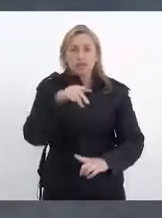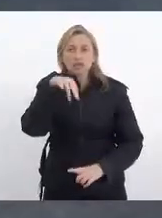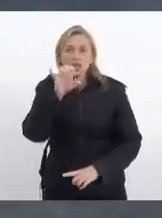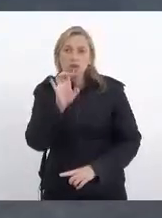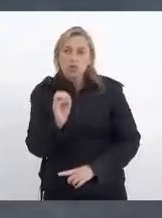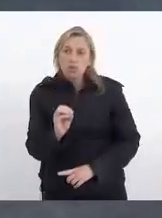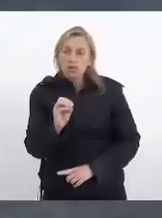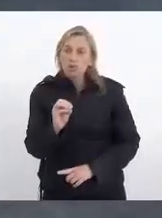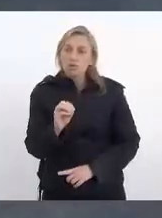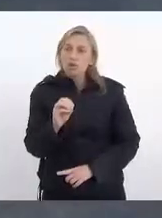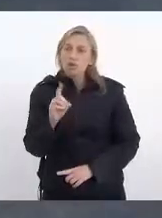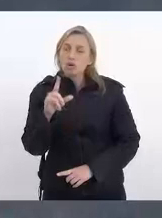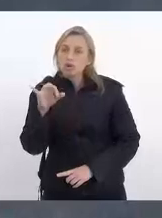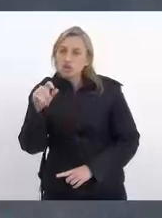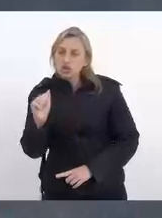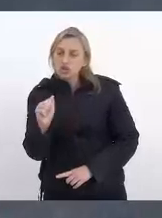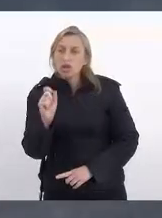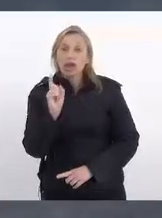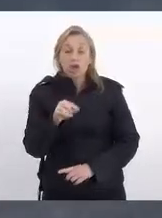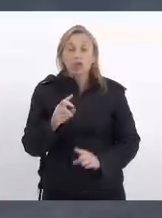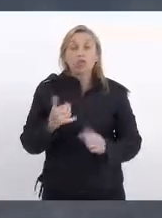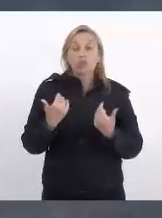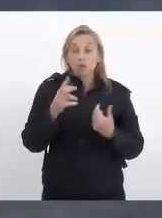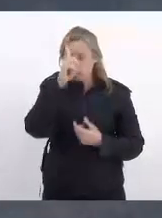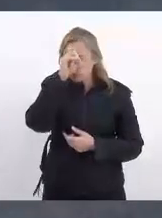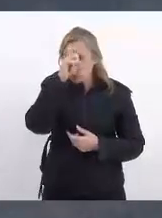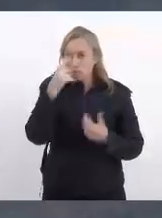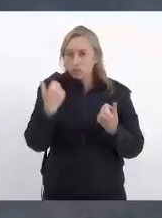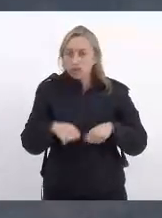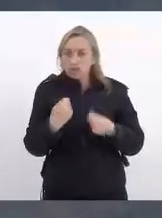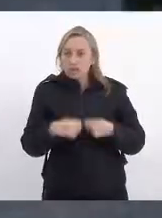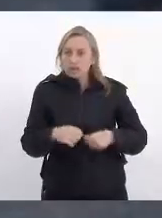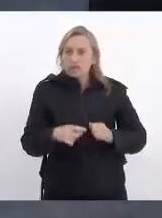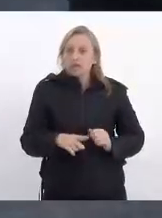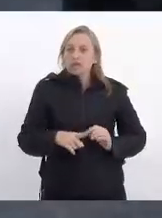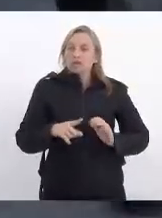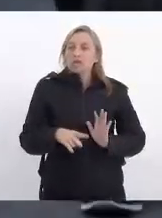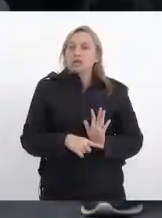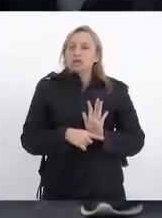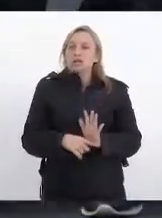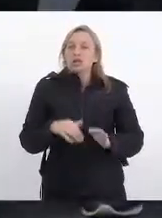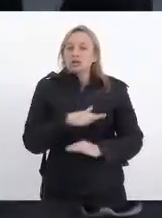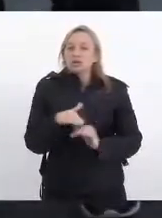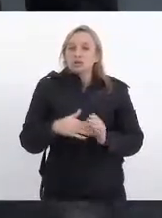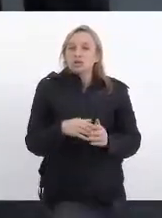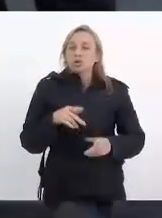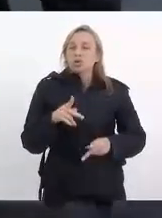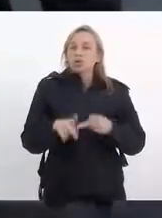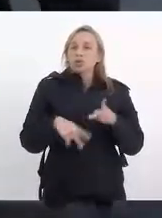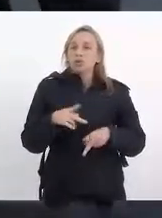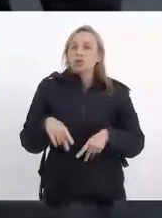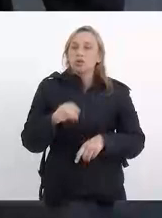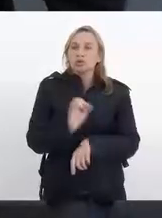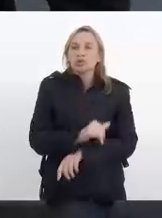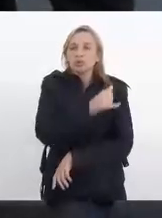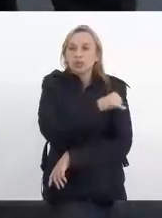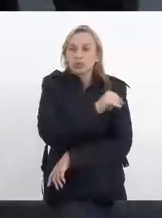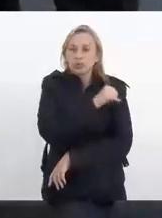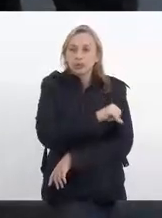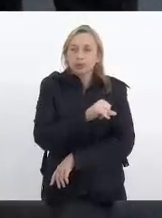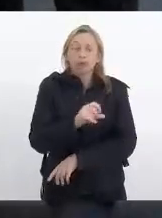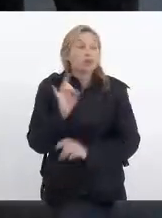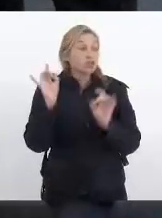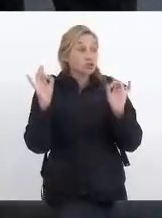Neurologia é um hospital que precisa atender a toda a população do estado do Rio de Janeiro